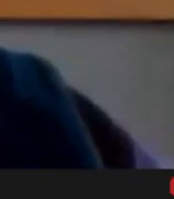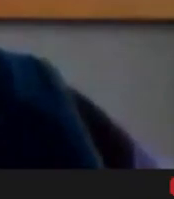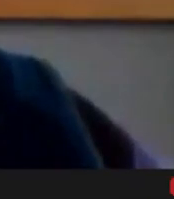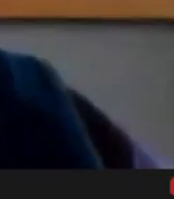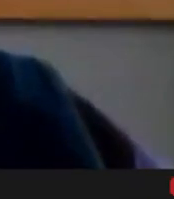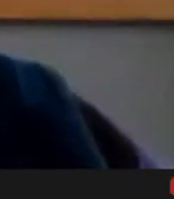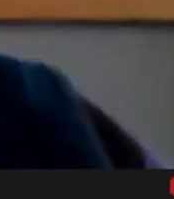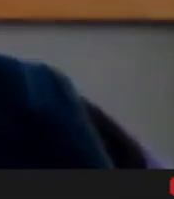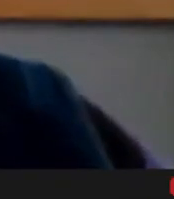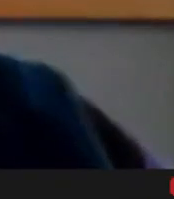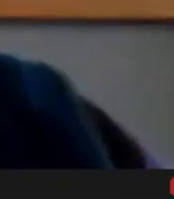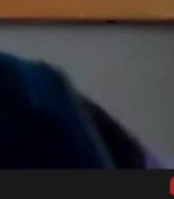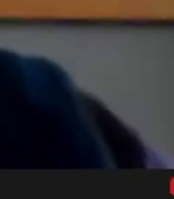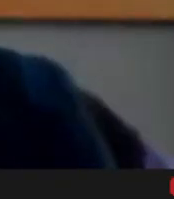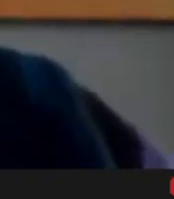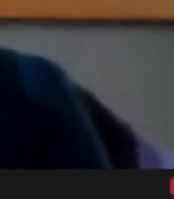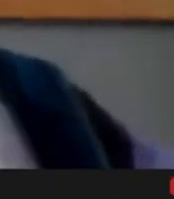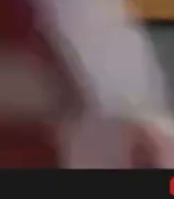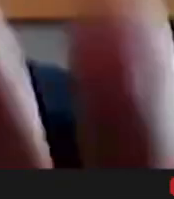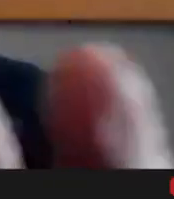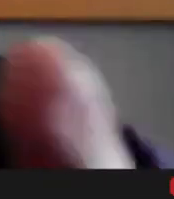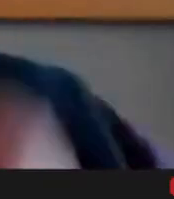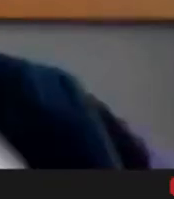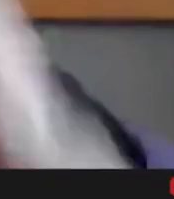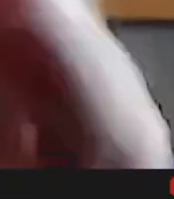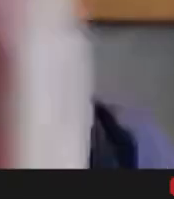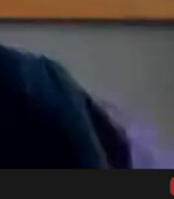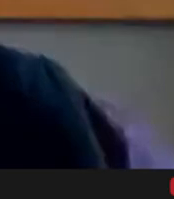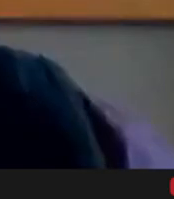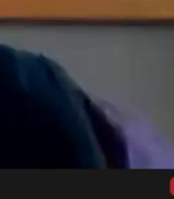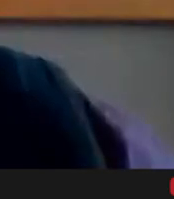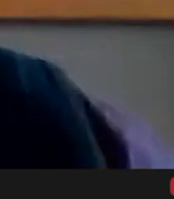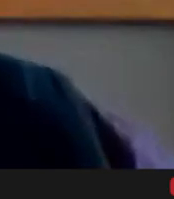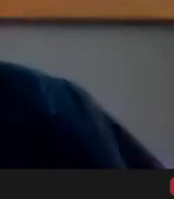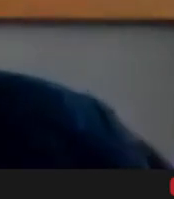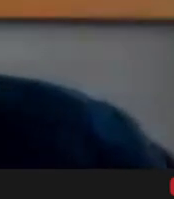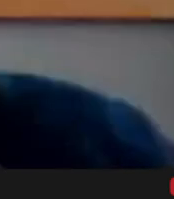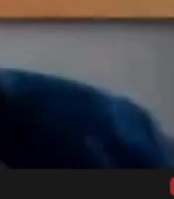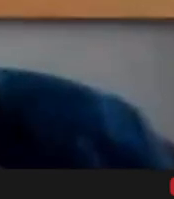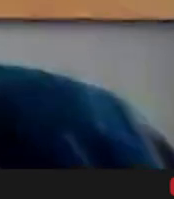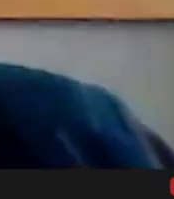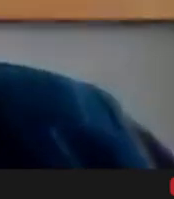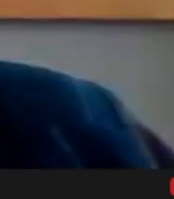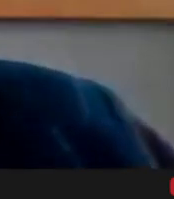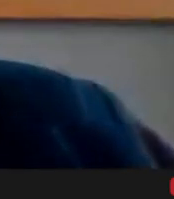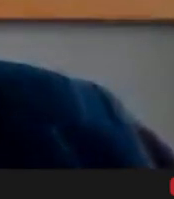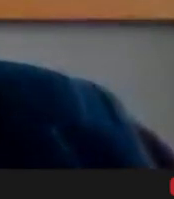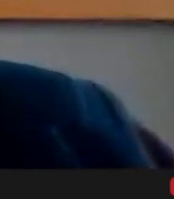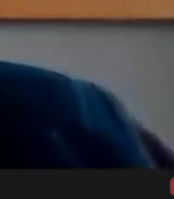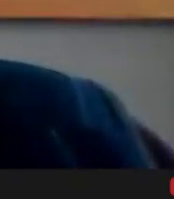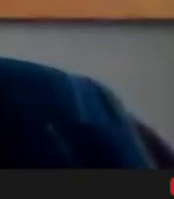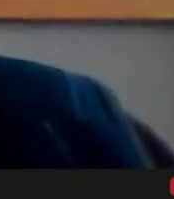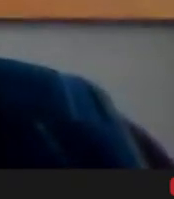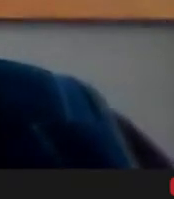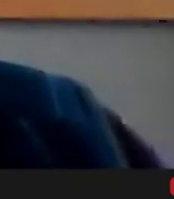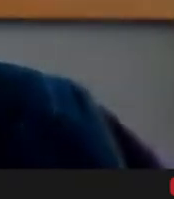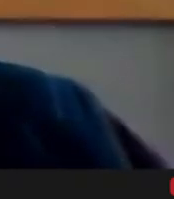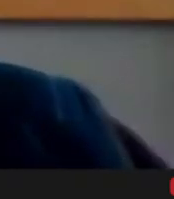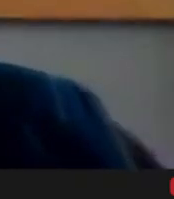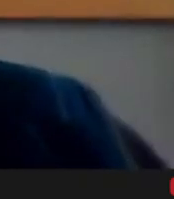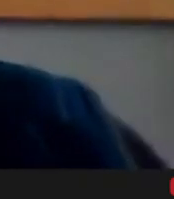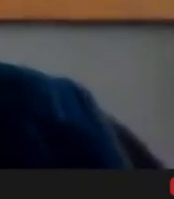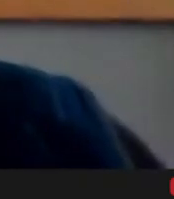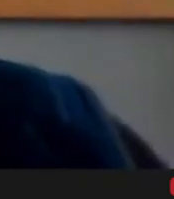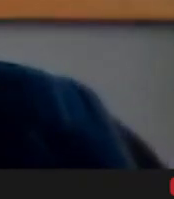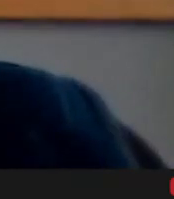nos explicar em pouco tempo, magicamente, como é que a lei funciona e que resultados teve, o que